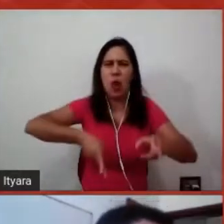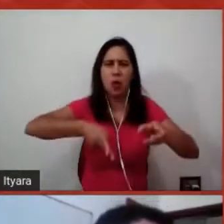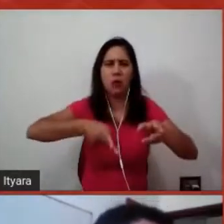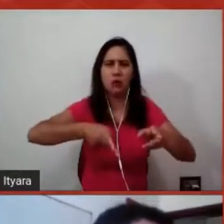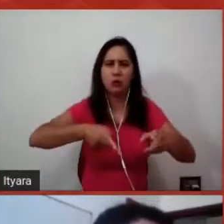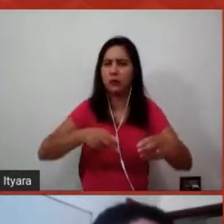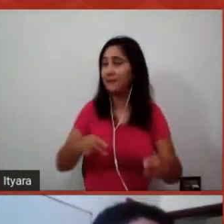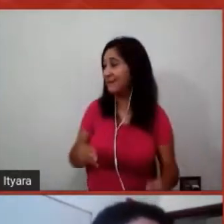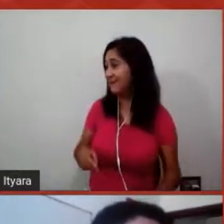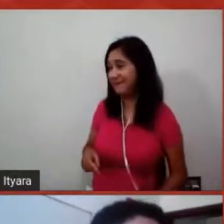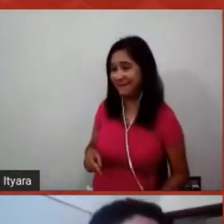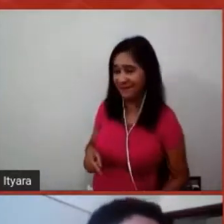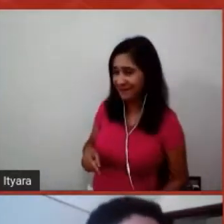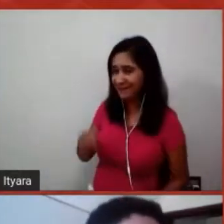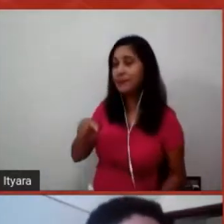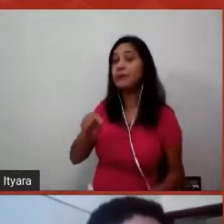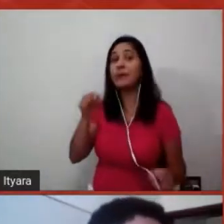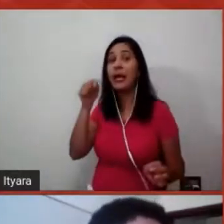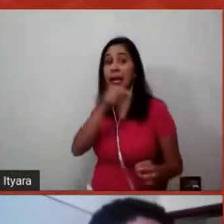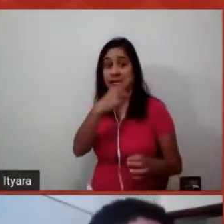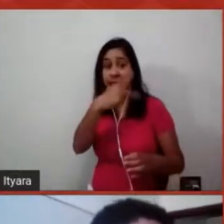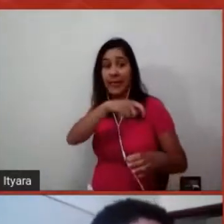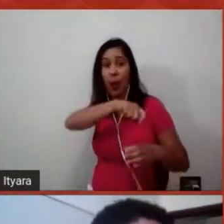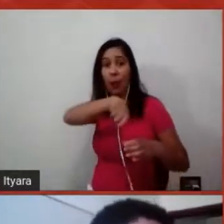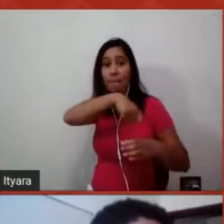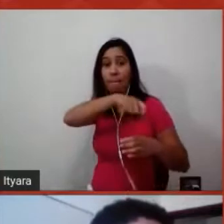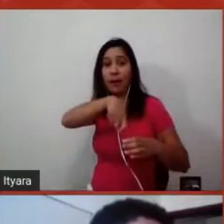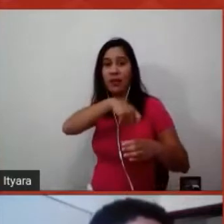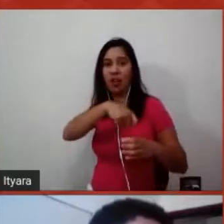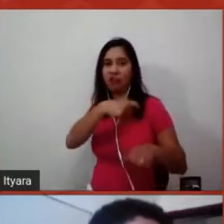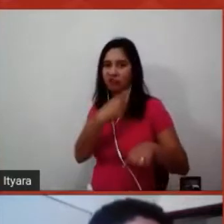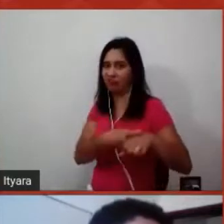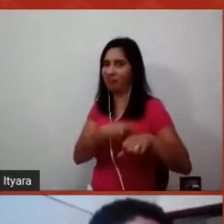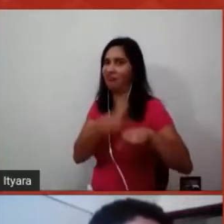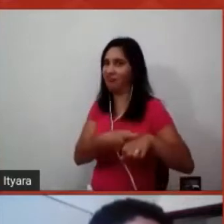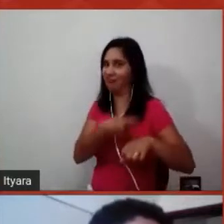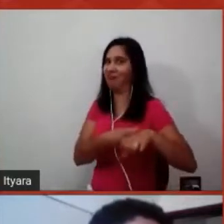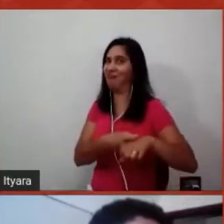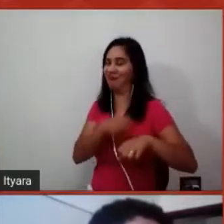Em compensação, esse seu mingau aí é bem sólido, hein?